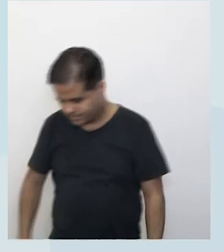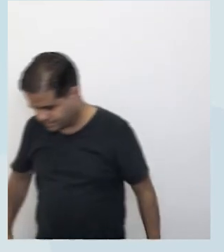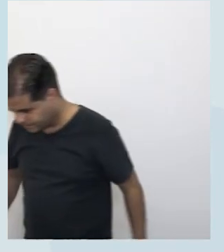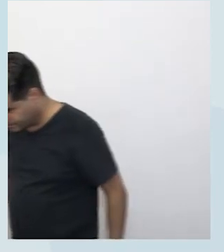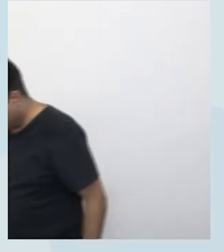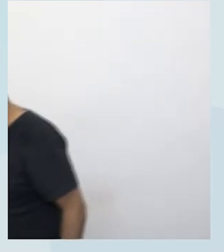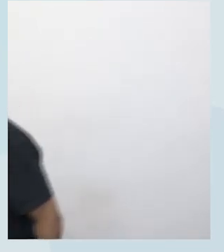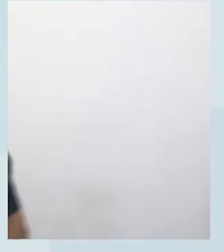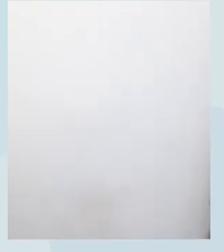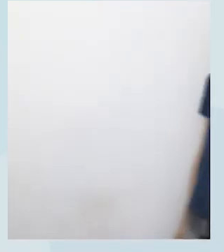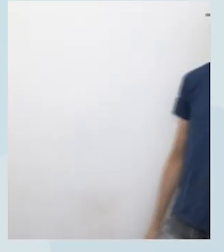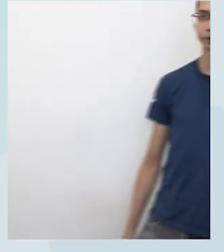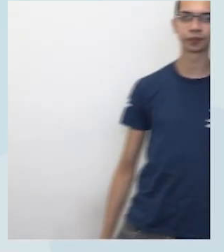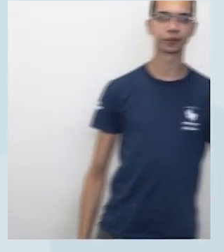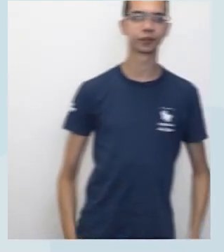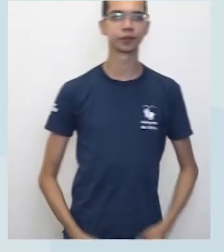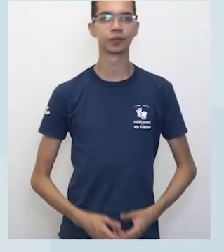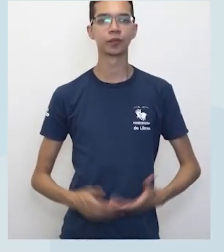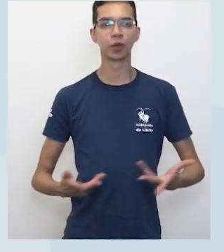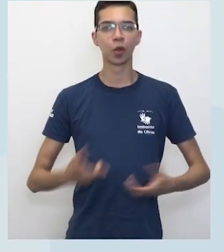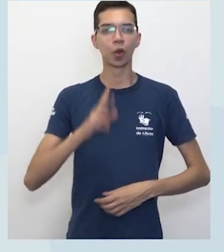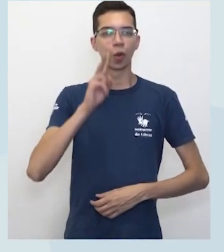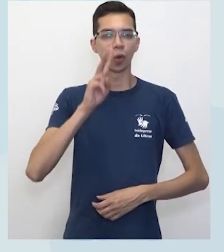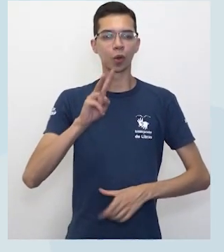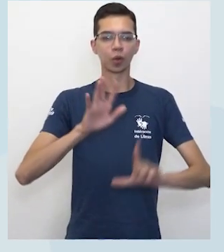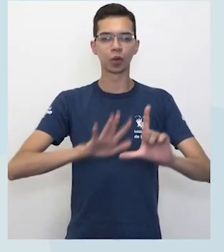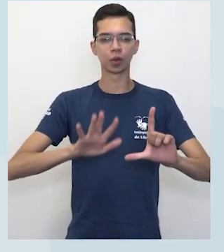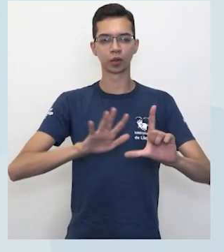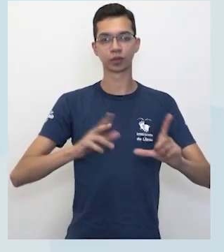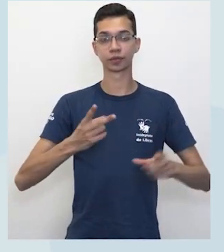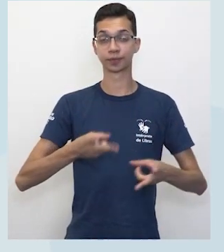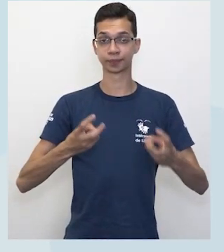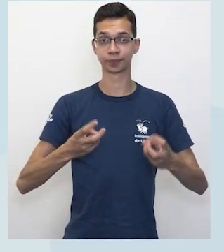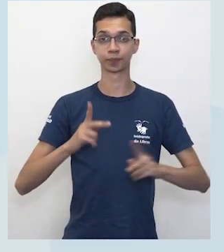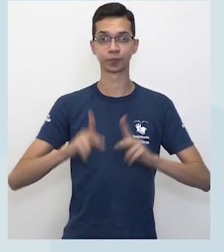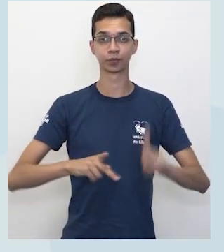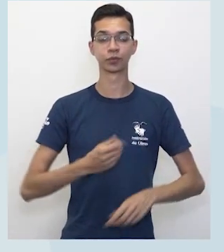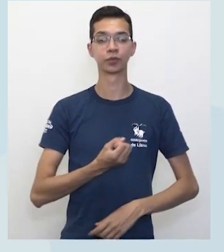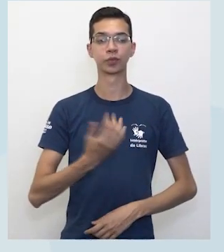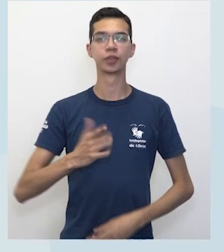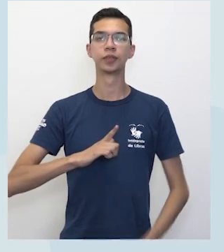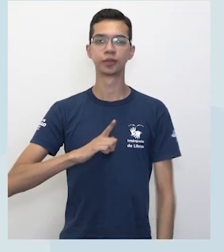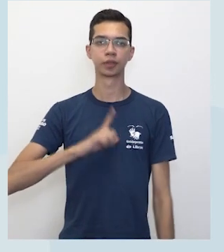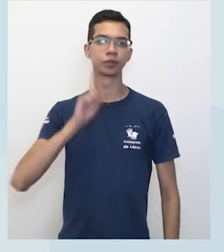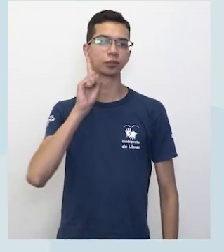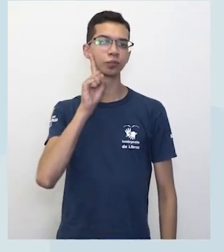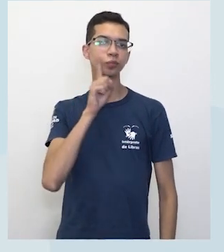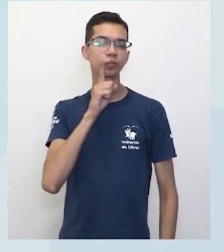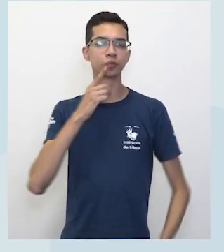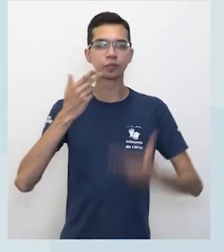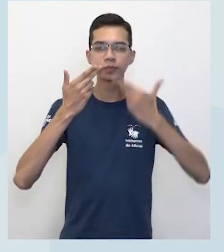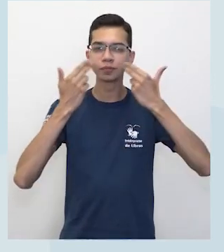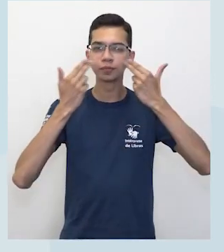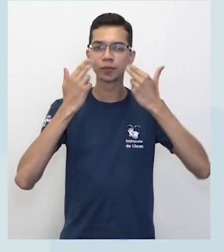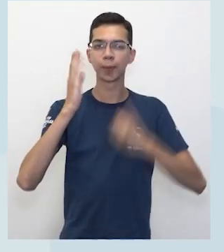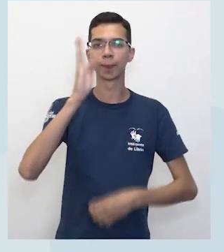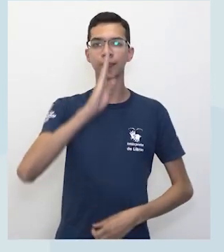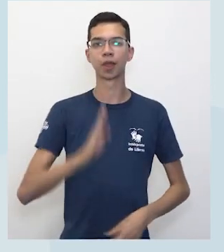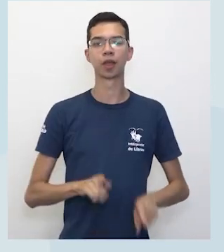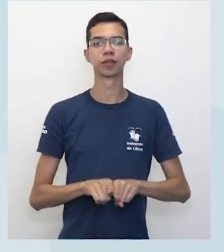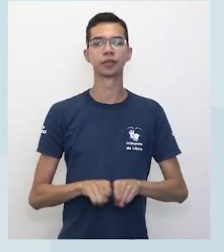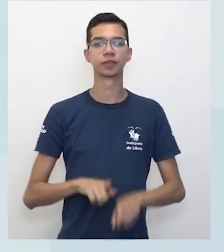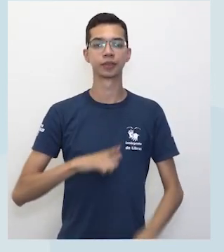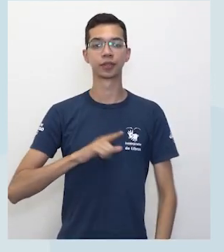uma noção aí dos povos. Então, nós temos os primeiros americanos, representado aí pelo indígena brasileiro. Nós temos os